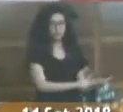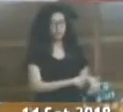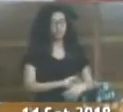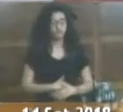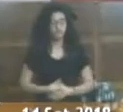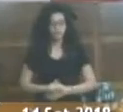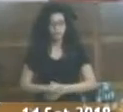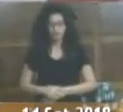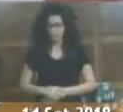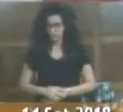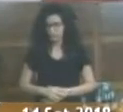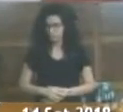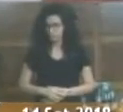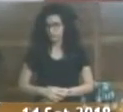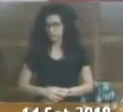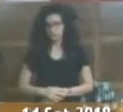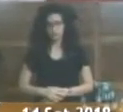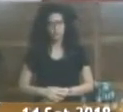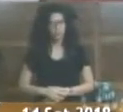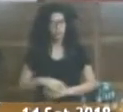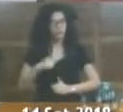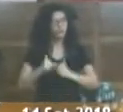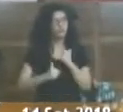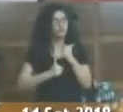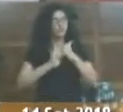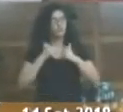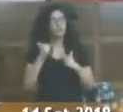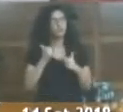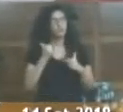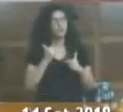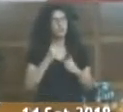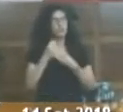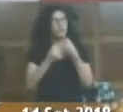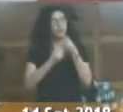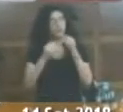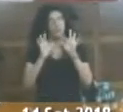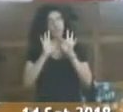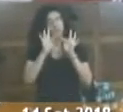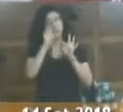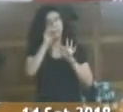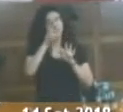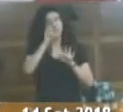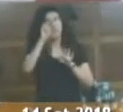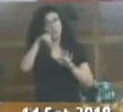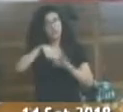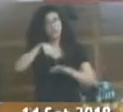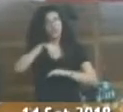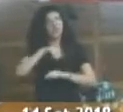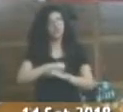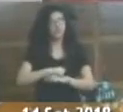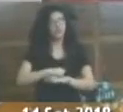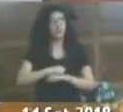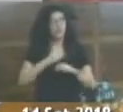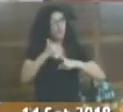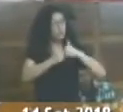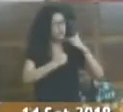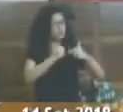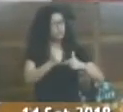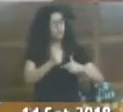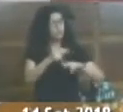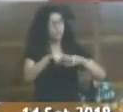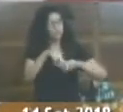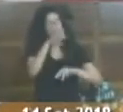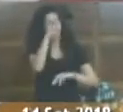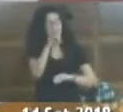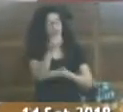tem. E essa luta que a gente, enquanto Fórum de Comunidades Tradicionais, vem travando por esses direitos básicos,